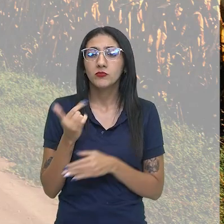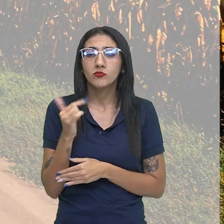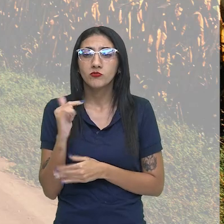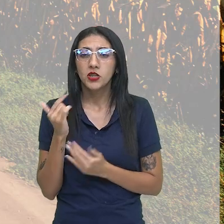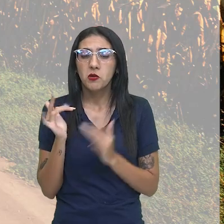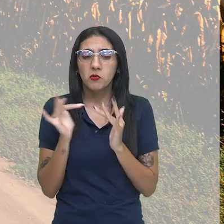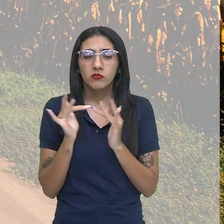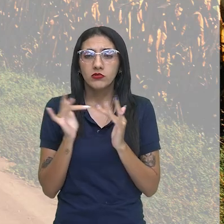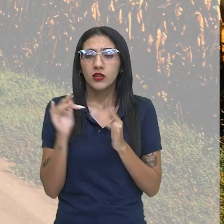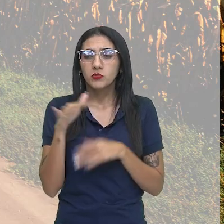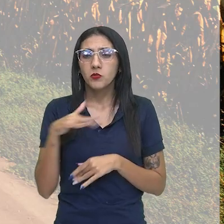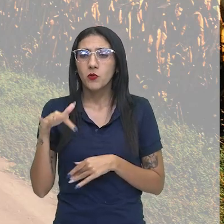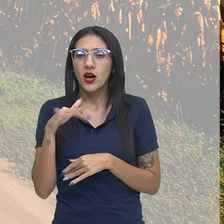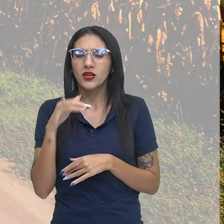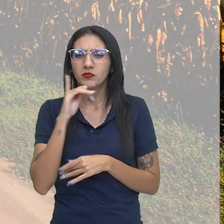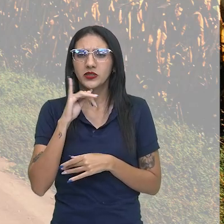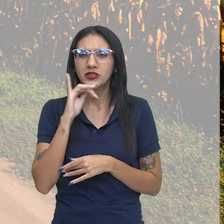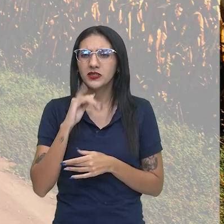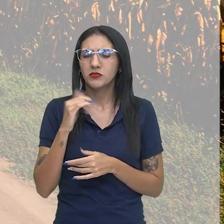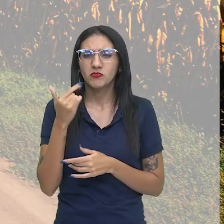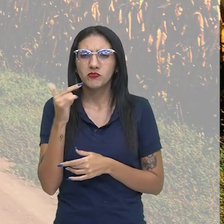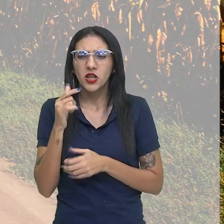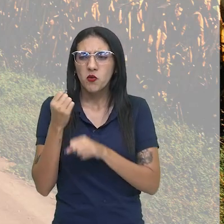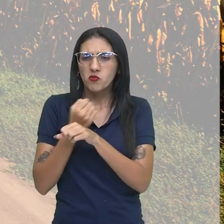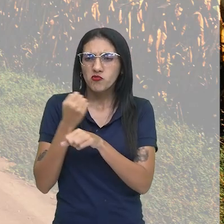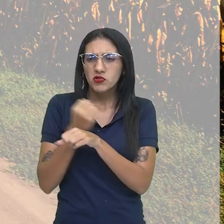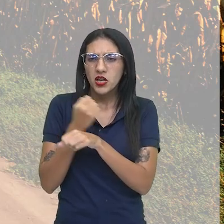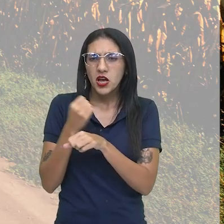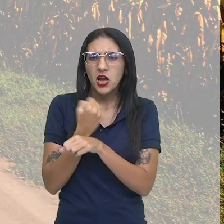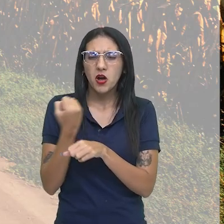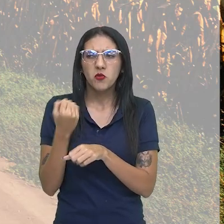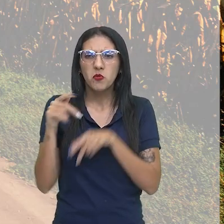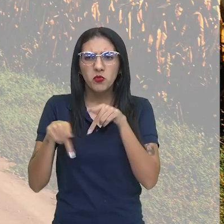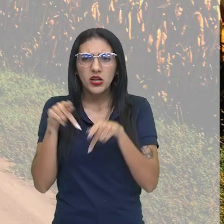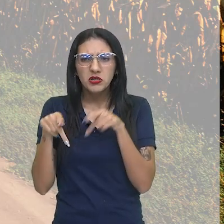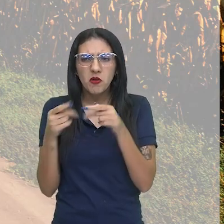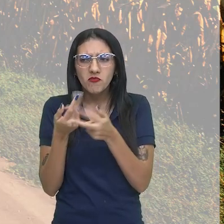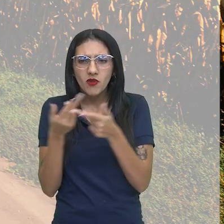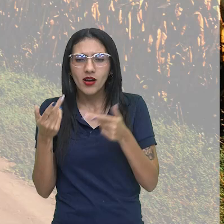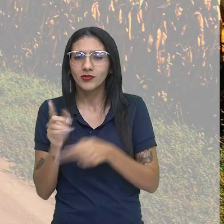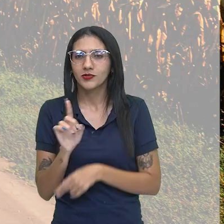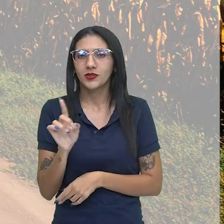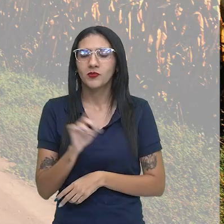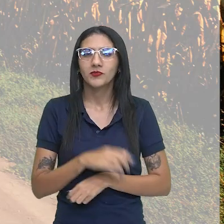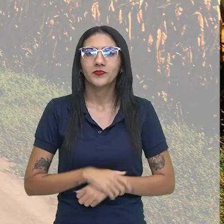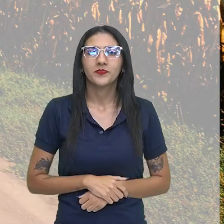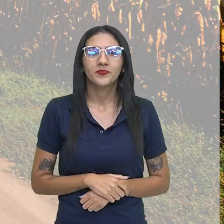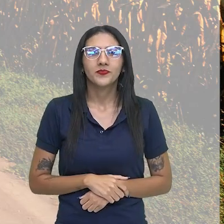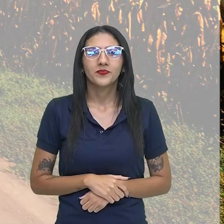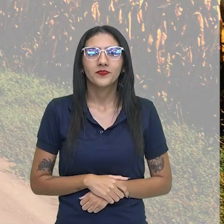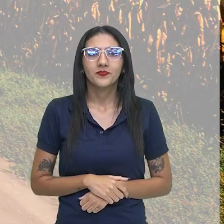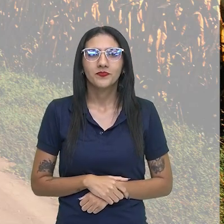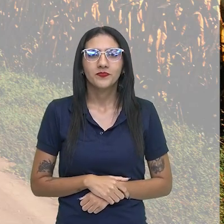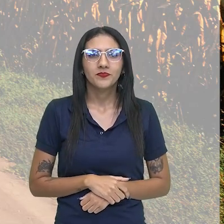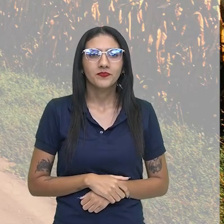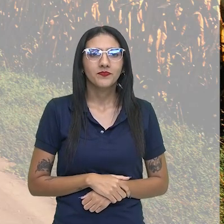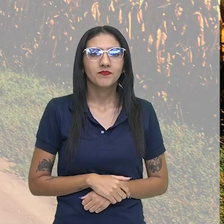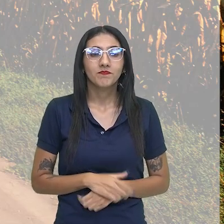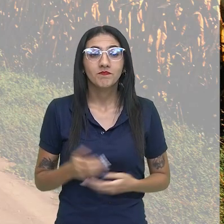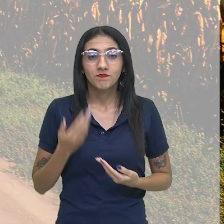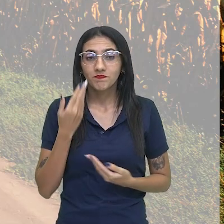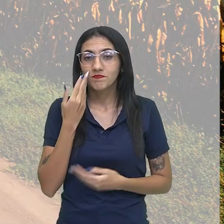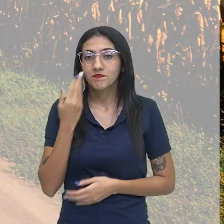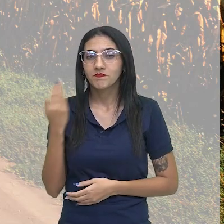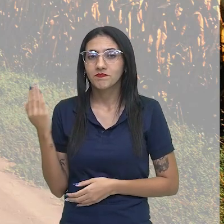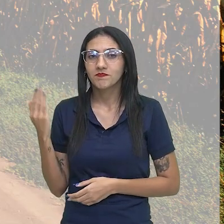áreas de cidade, não tem adensamento populacional, ou seja, não tem muita gente morando. Vamos continuar verificando mais algumas informações aqui na tela, né, que